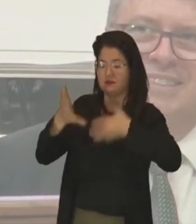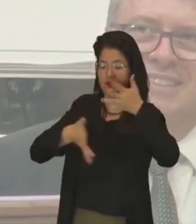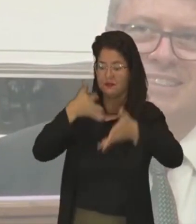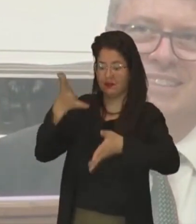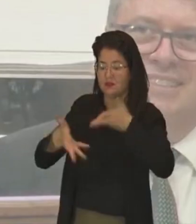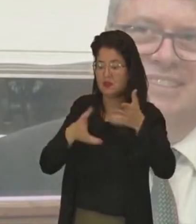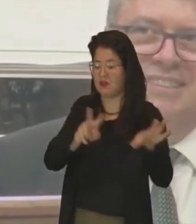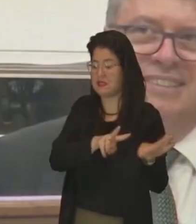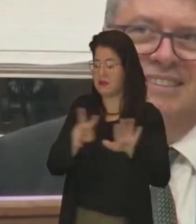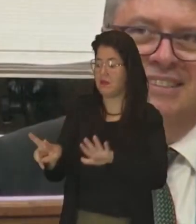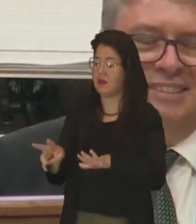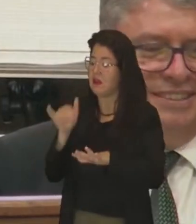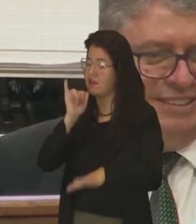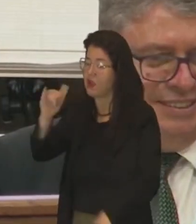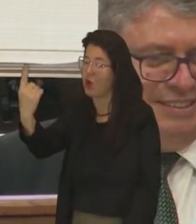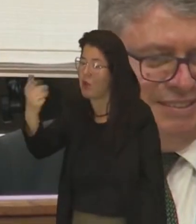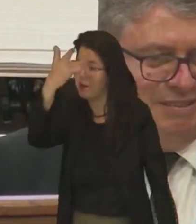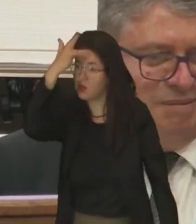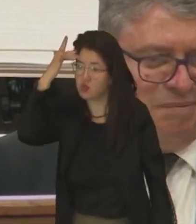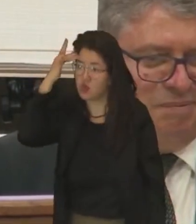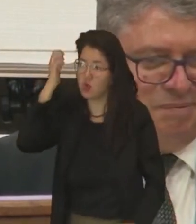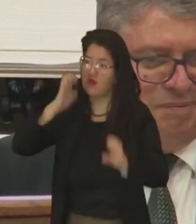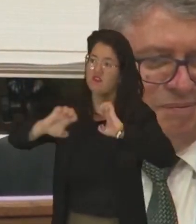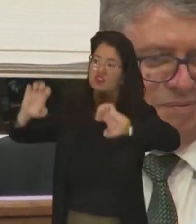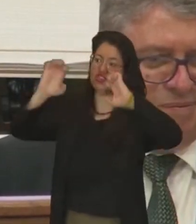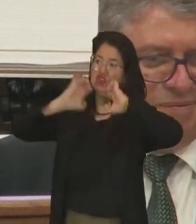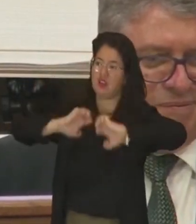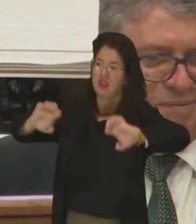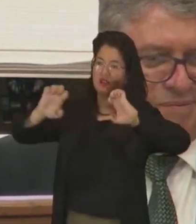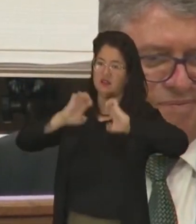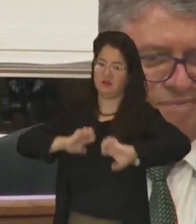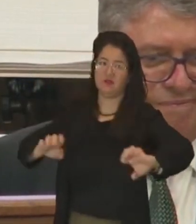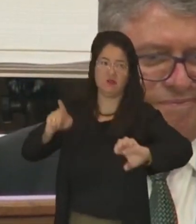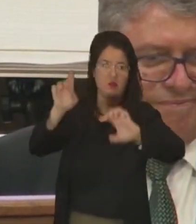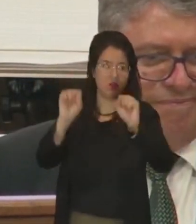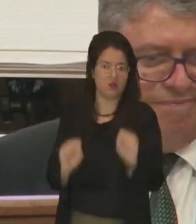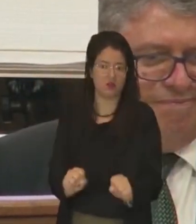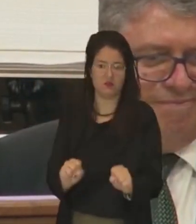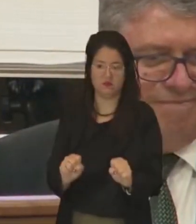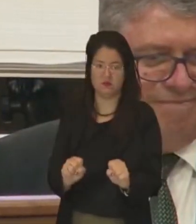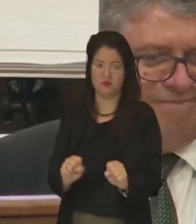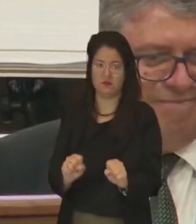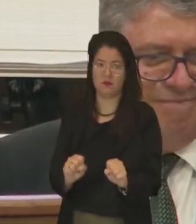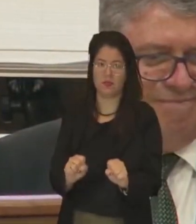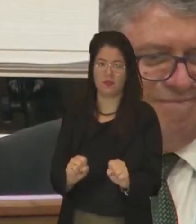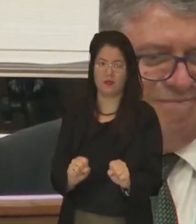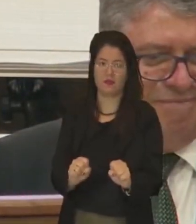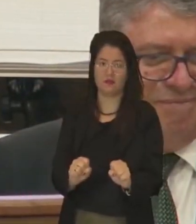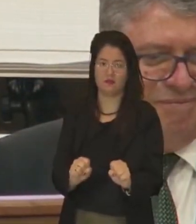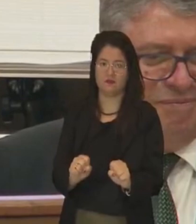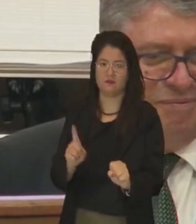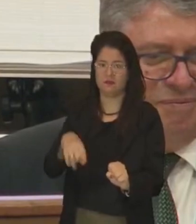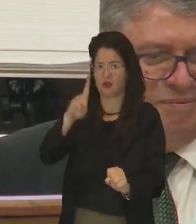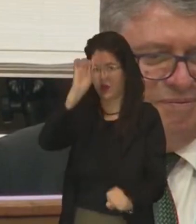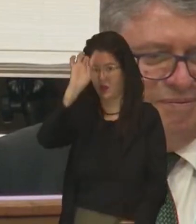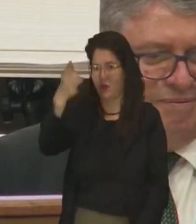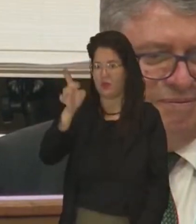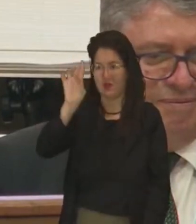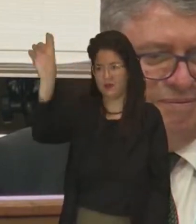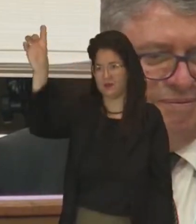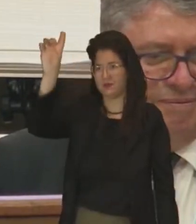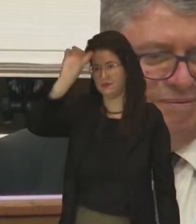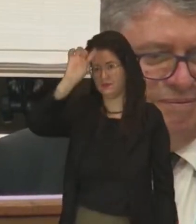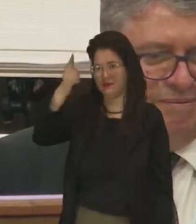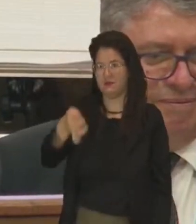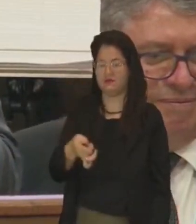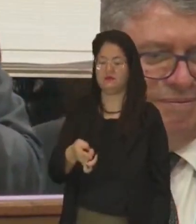para uma pessoa o Evangelho. Será que o irmão pode fazer isso? São ordens.